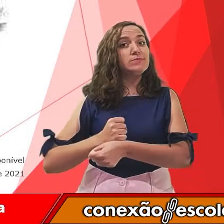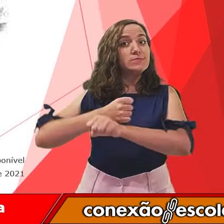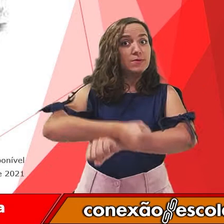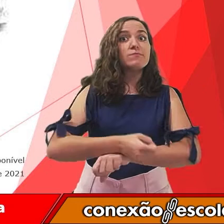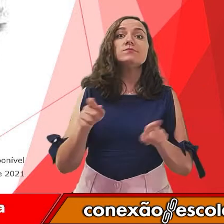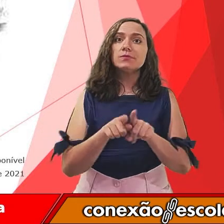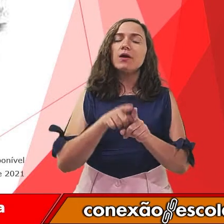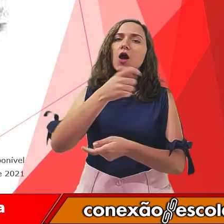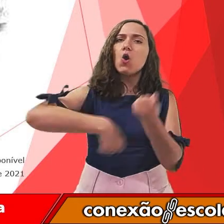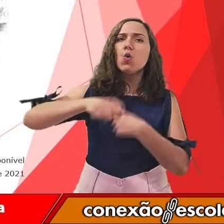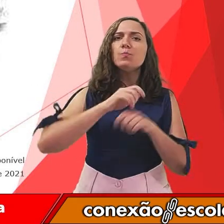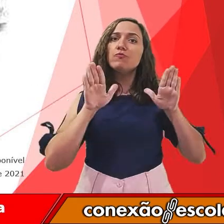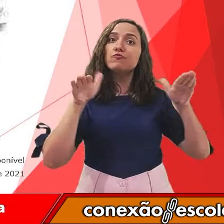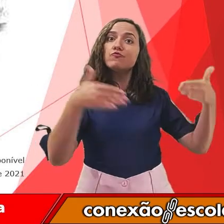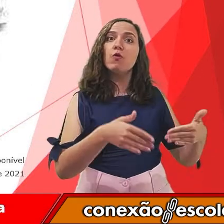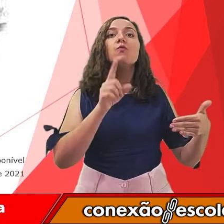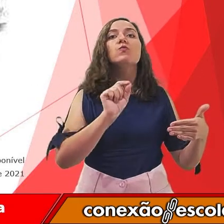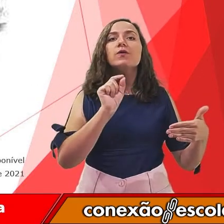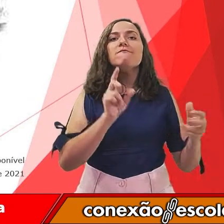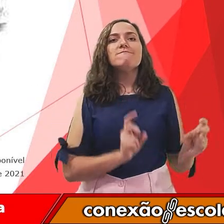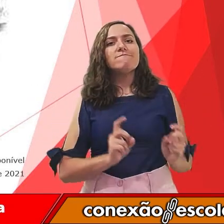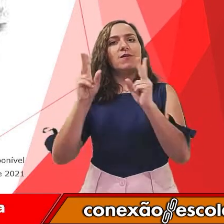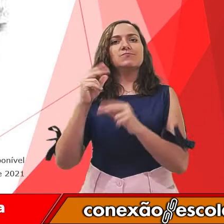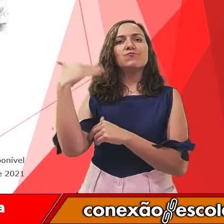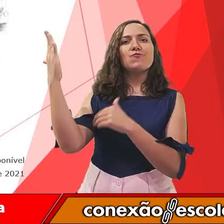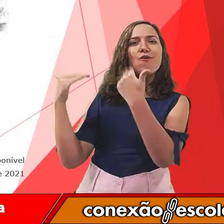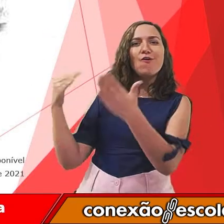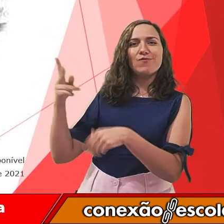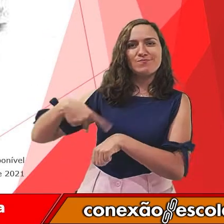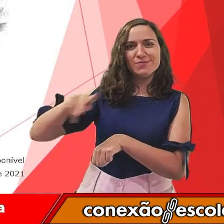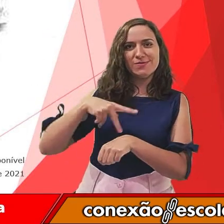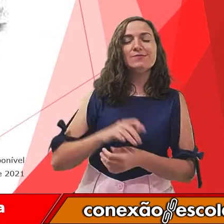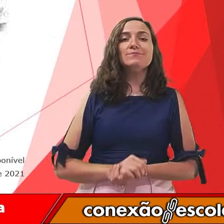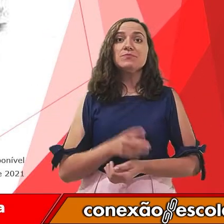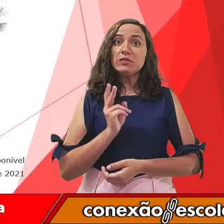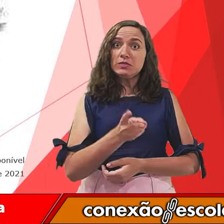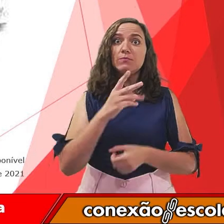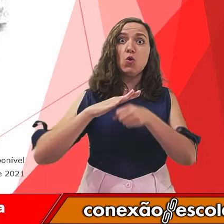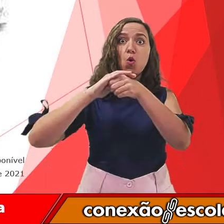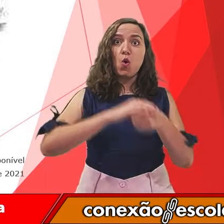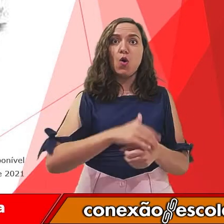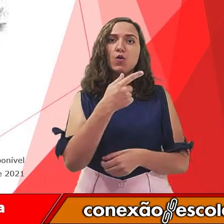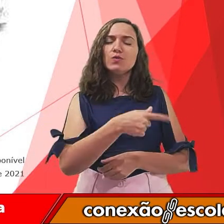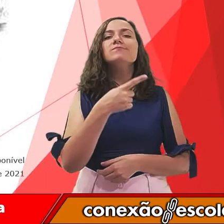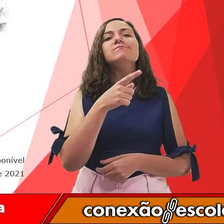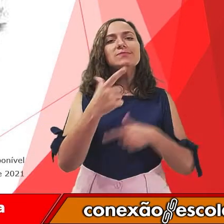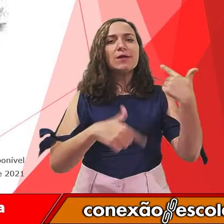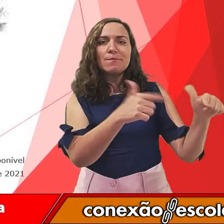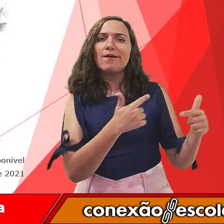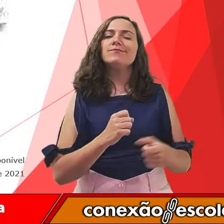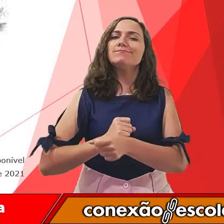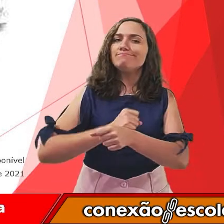economia voltada para a exportação. Todo o trabalho da colônia era feito por escravos. As